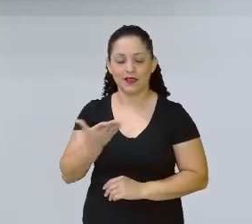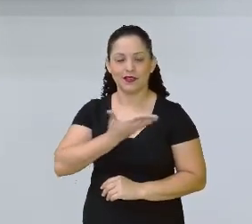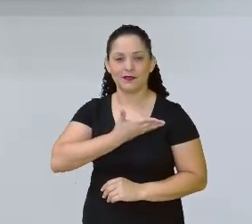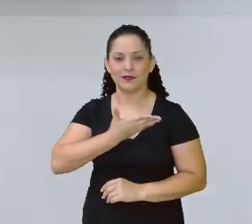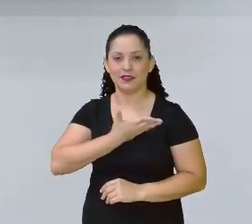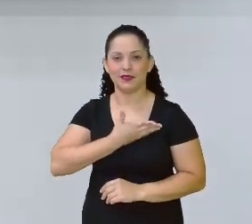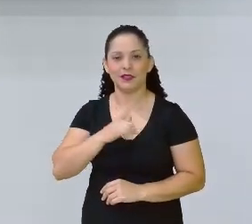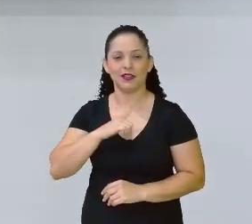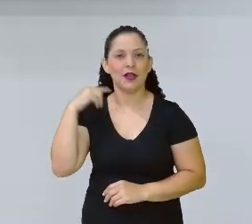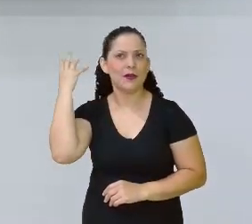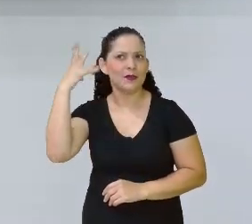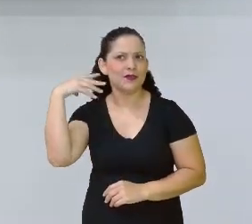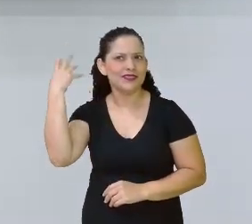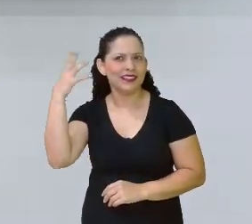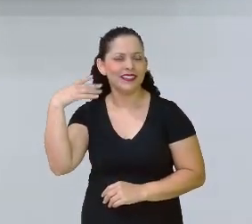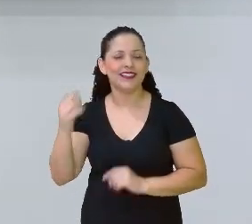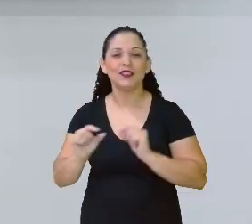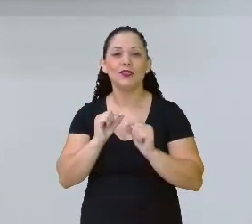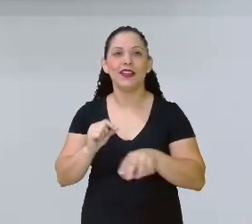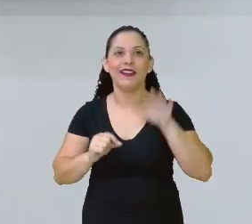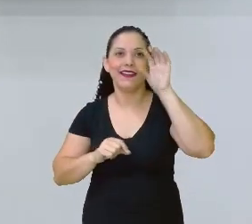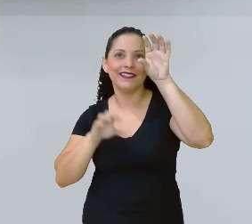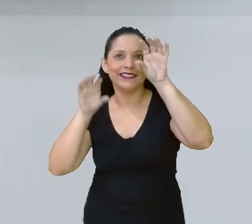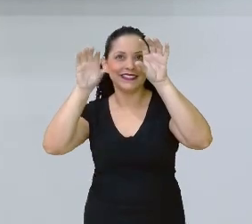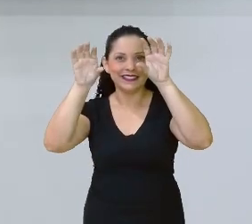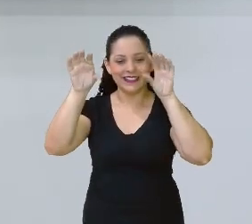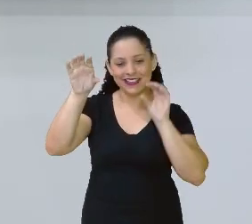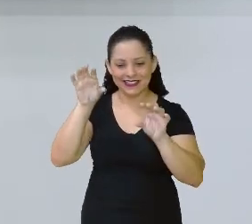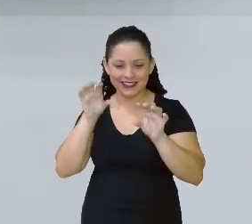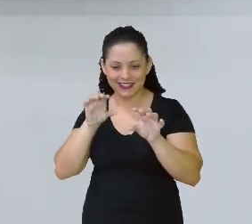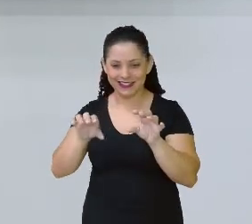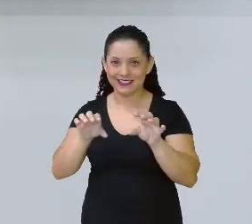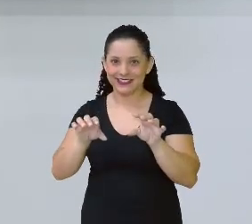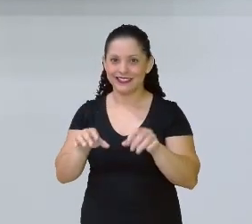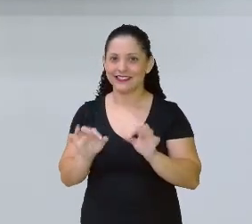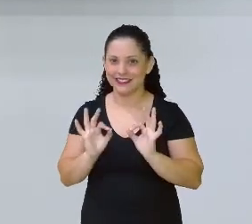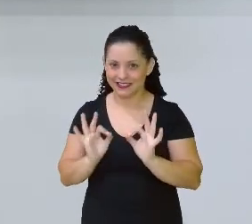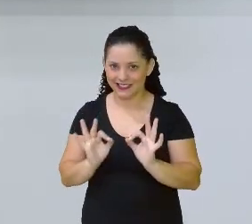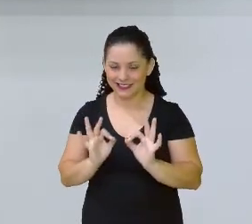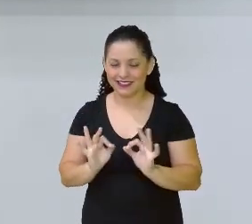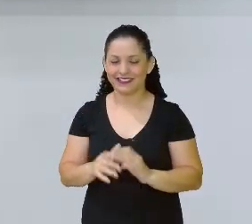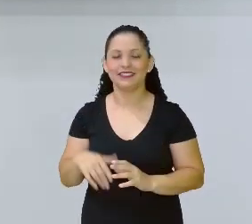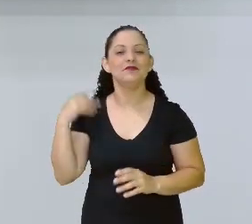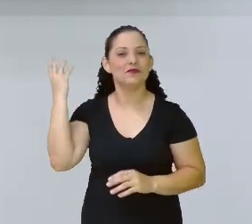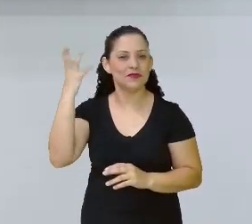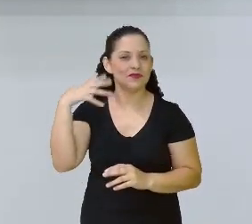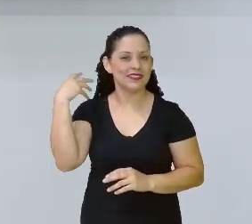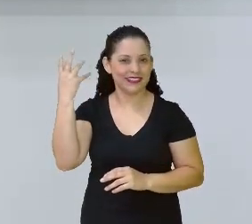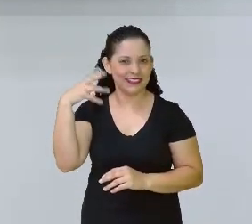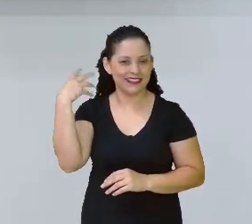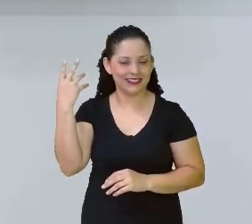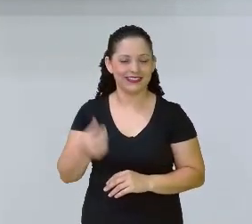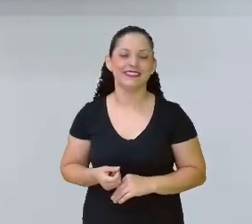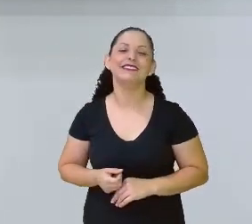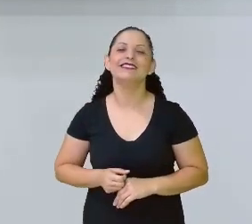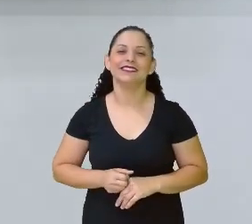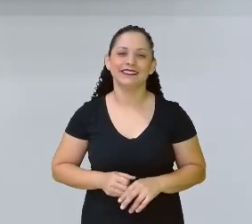tem uma musiquinha. O de cima com o de cima, o de baixo com o de baixo, certo? Ele fez essa musiquinha para os